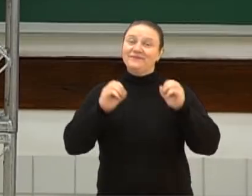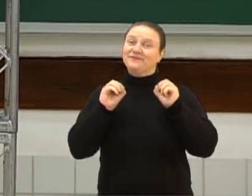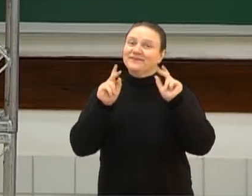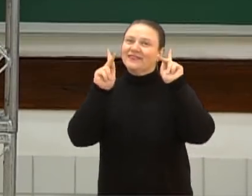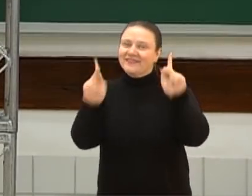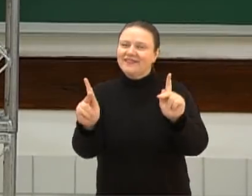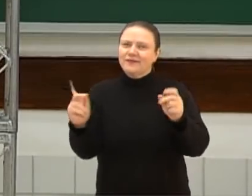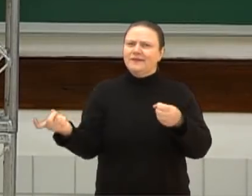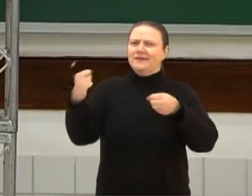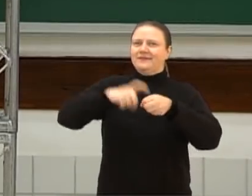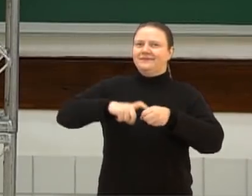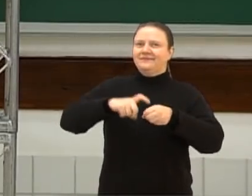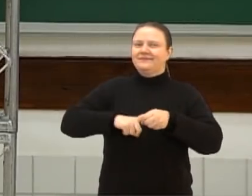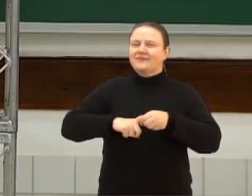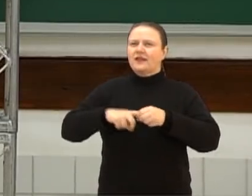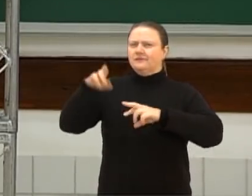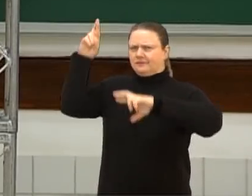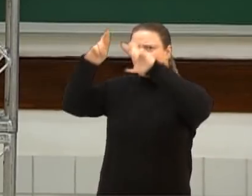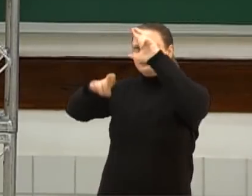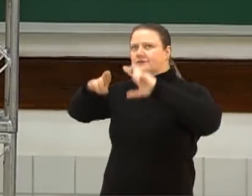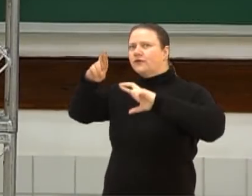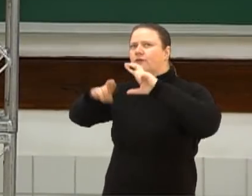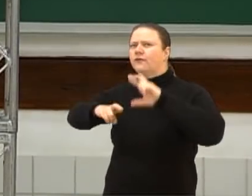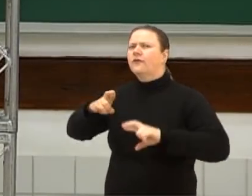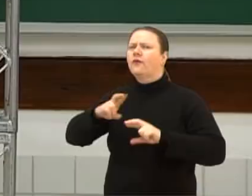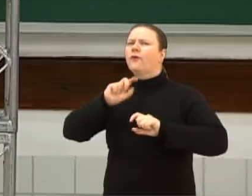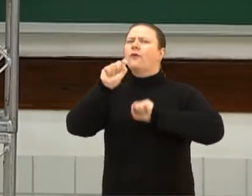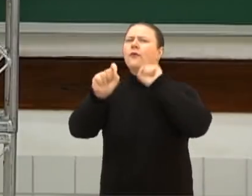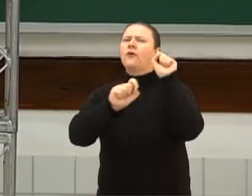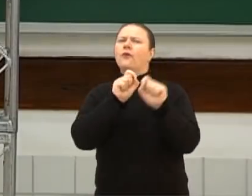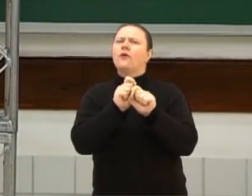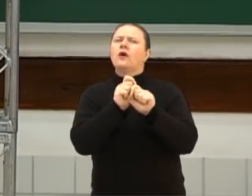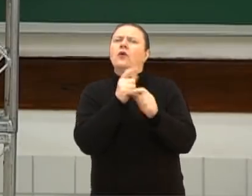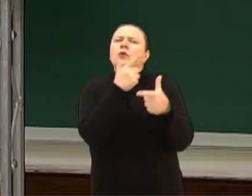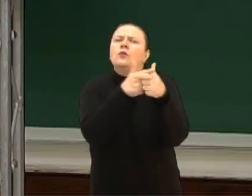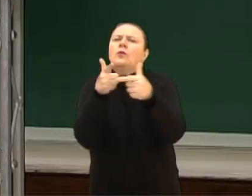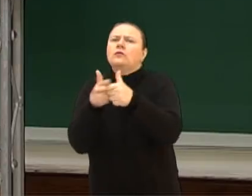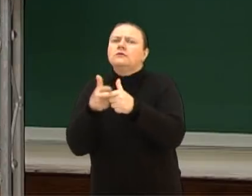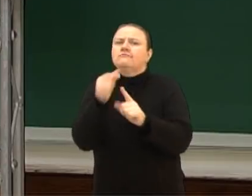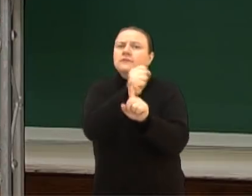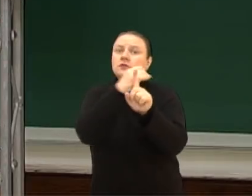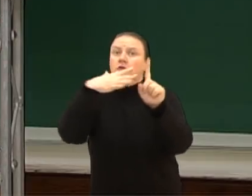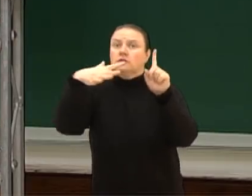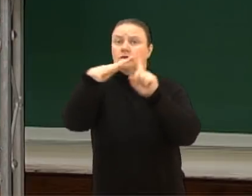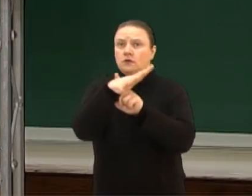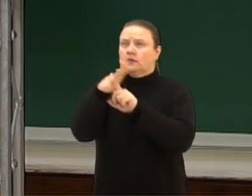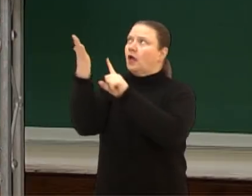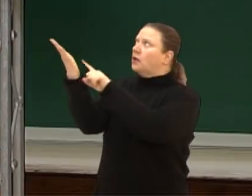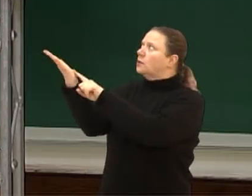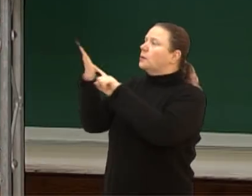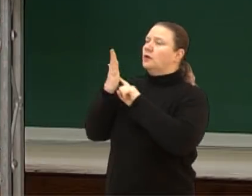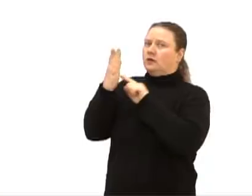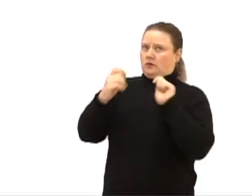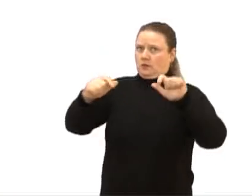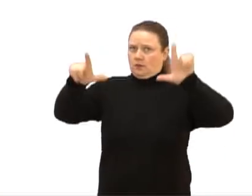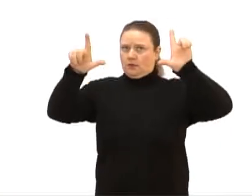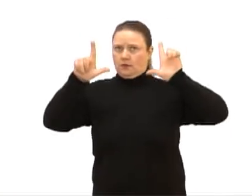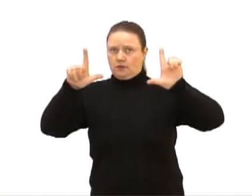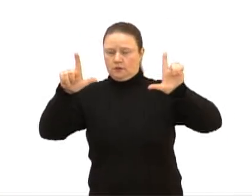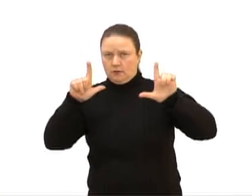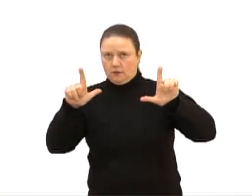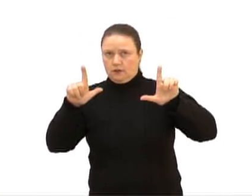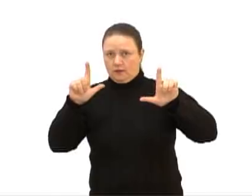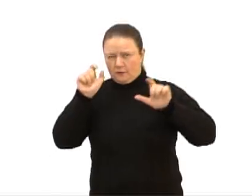Ok, voltamos. Então vamos conferir então qual é esse problema social retratado aqui nesta tela. Então